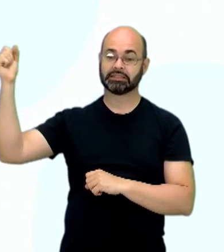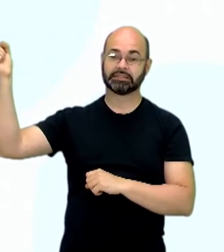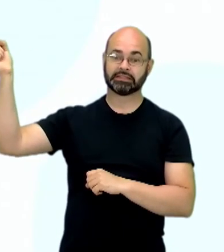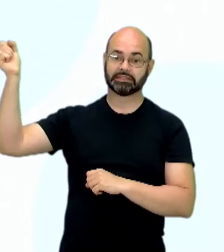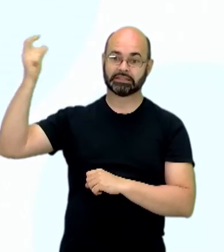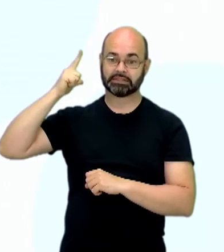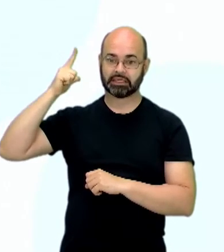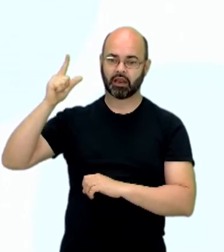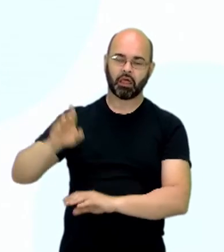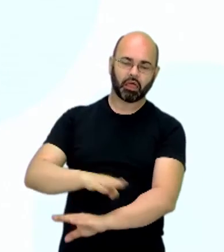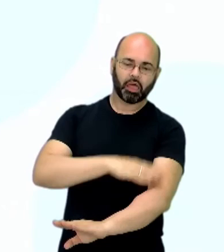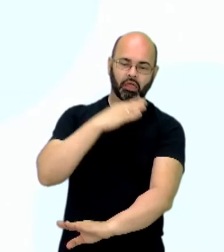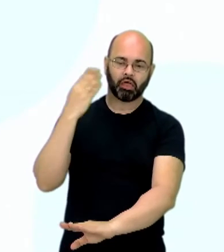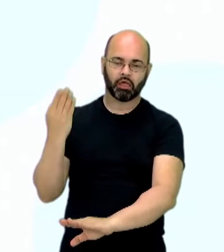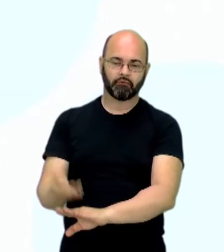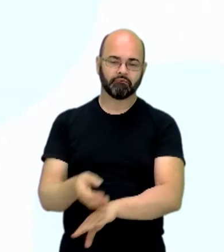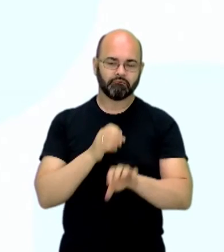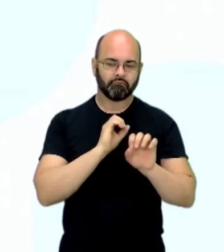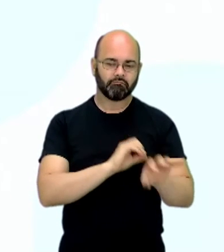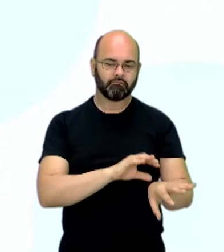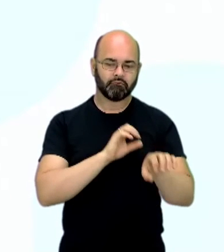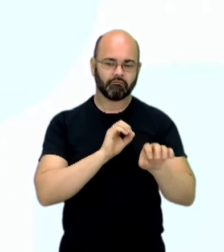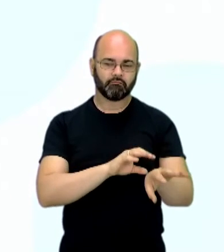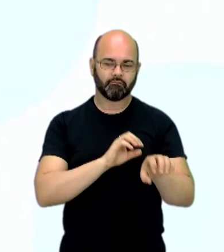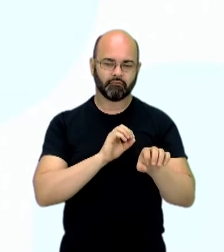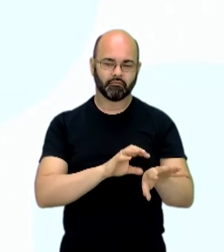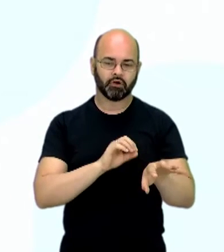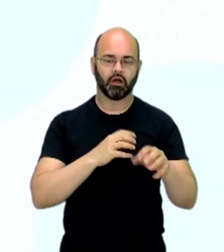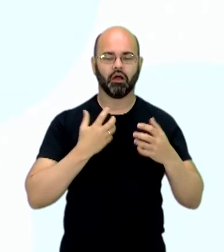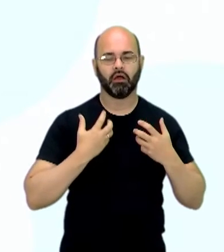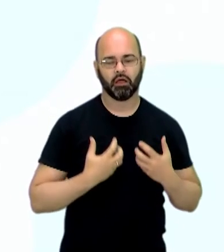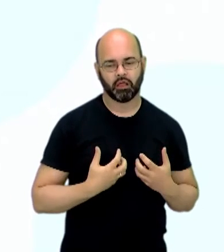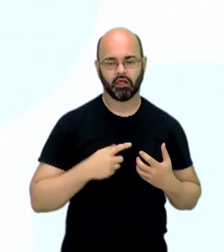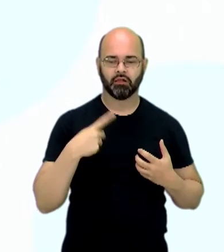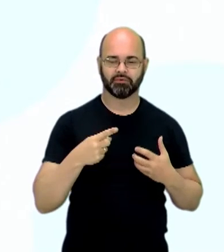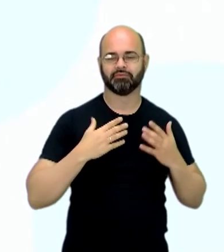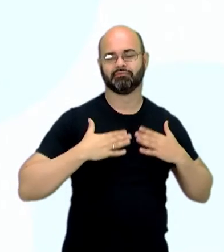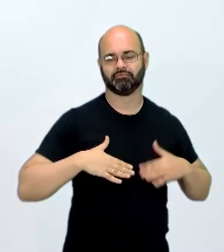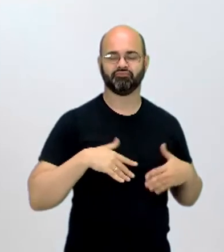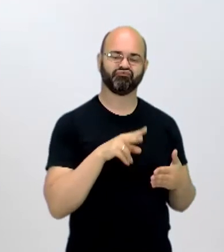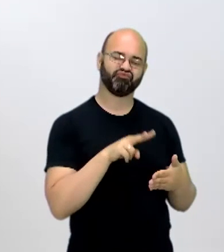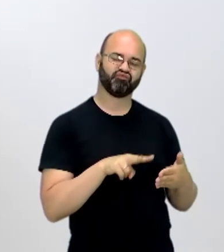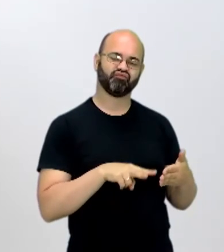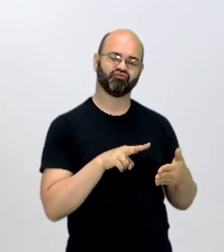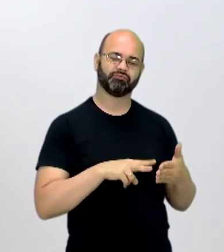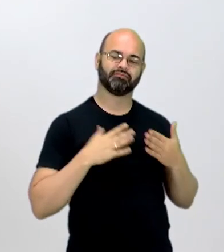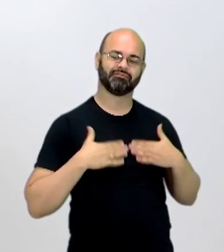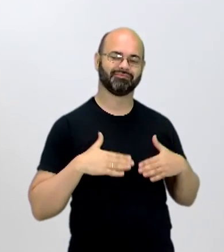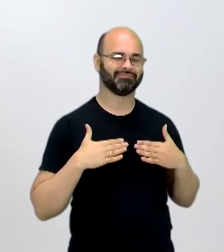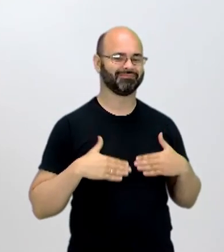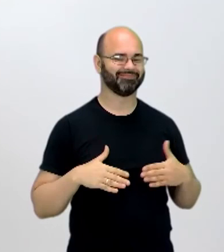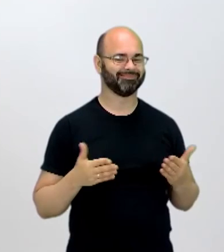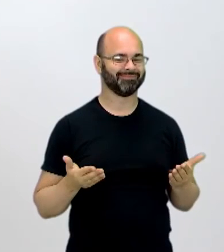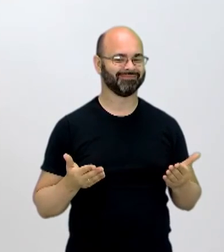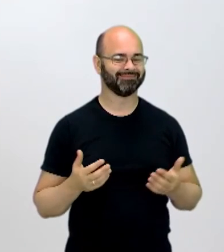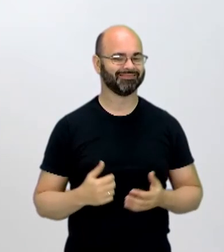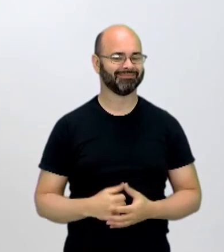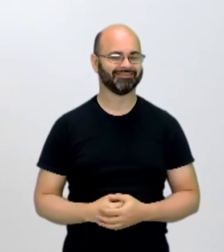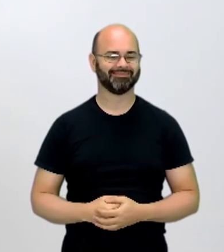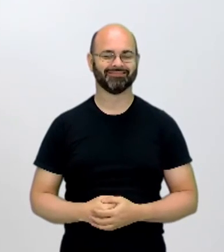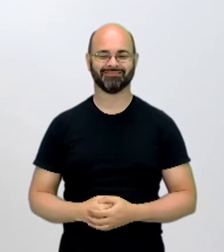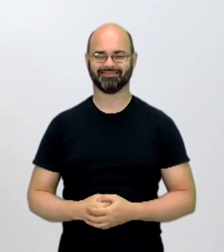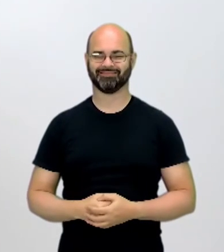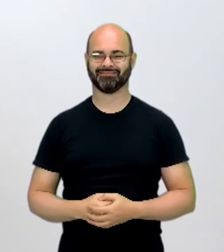inteiro, então a leitura ajudou muito a relaxar quando ela parou. Legal? Então, a ideia aqui